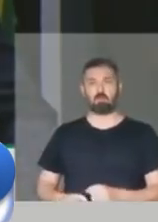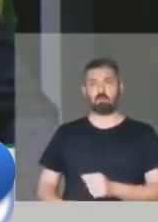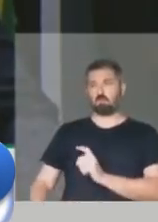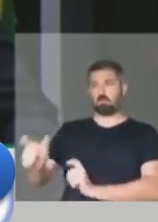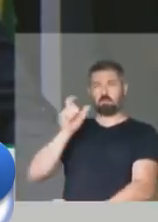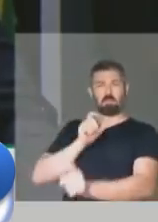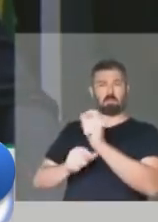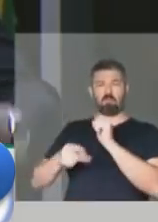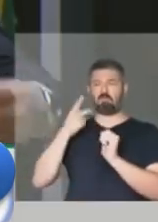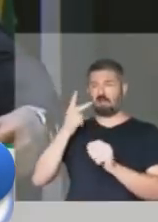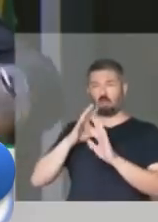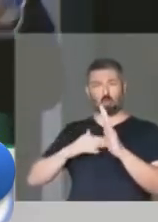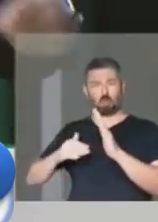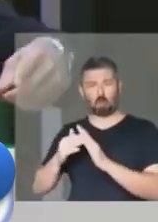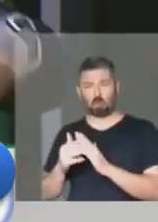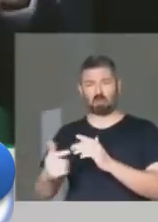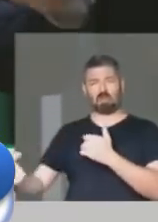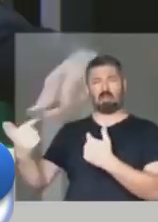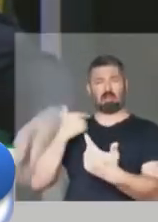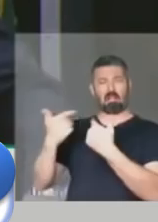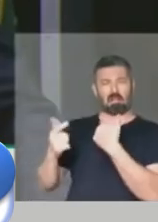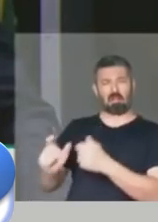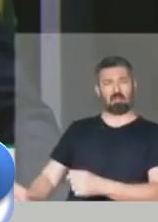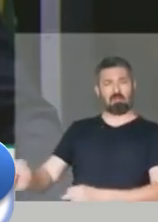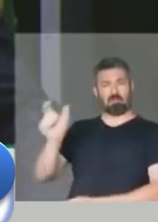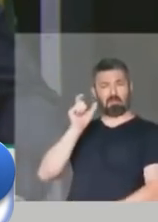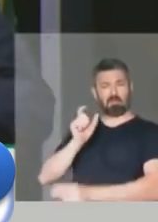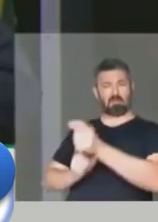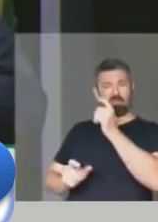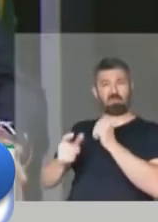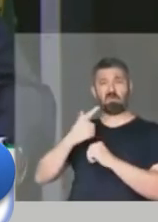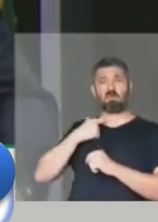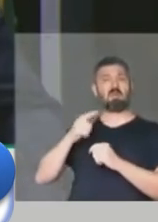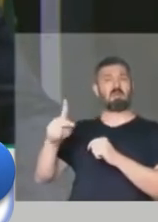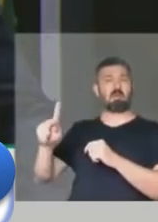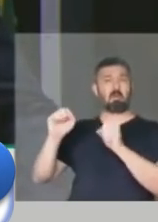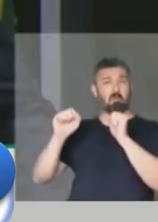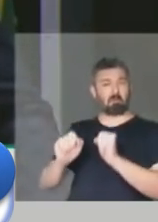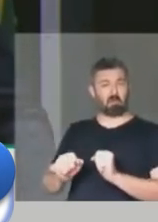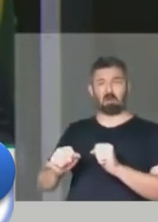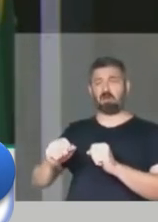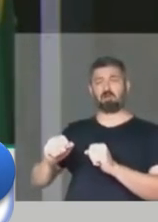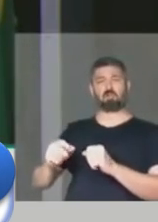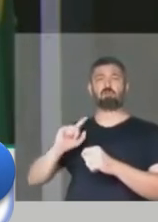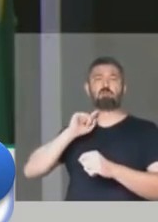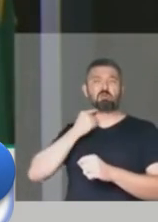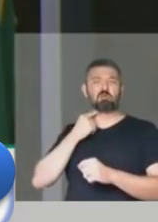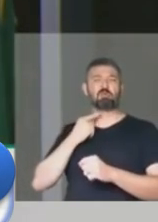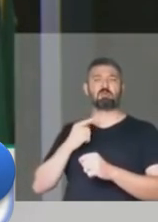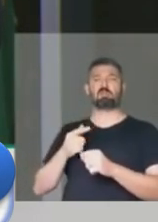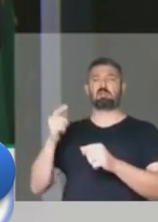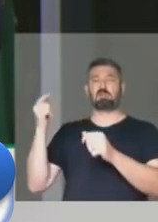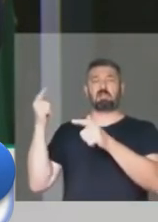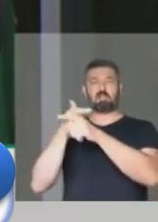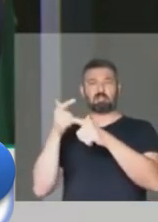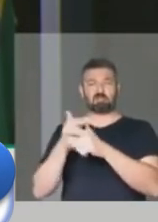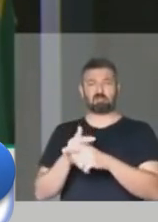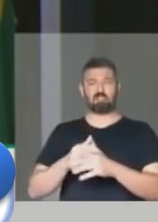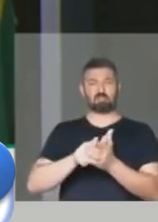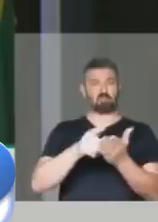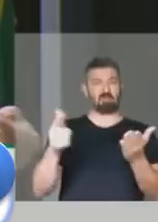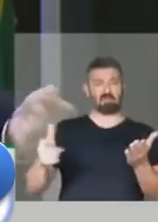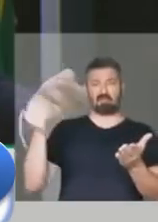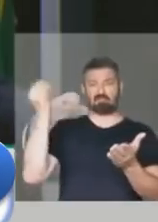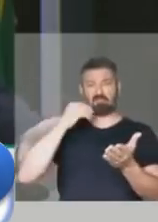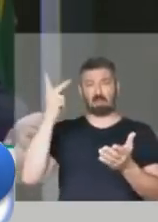tudo. Podem atacar, difamar, caluniar, falar os mais diversos impropérios baseados em reportagens frágeis